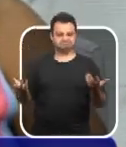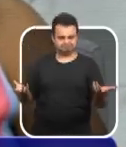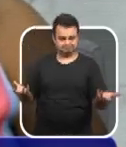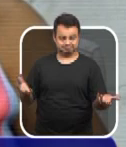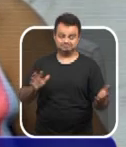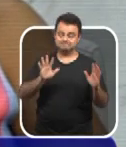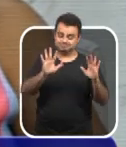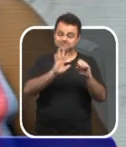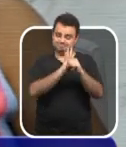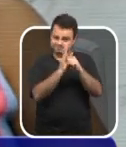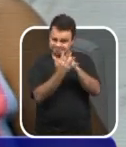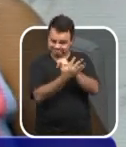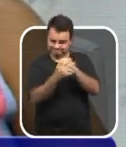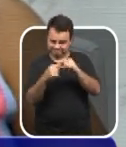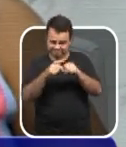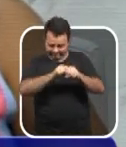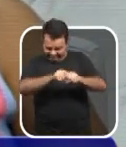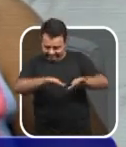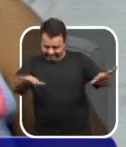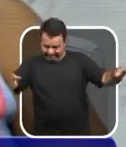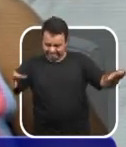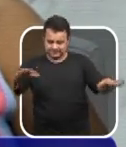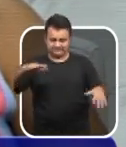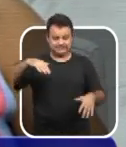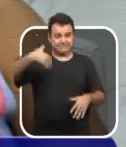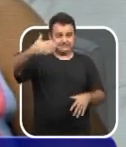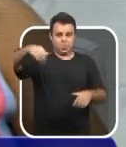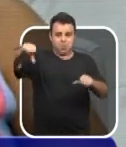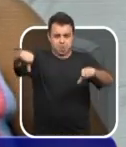sequelas da pandemia, a gente vai conseguir ver